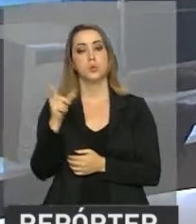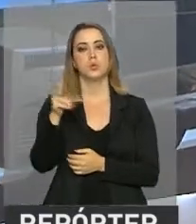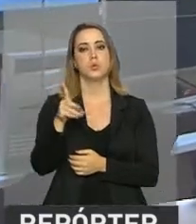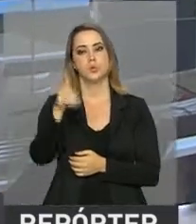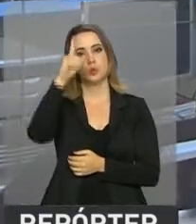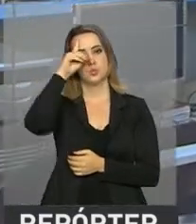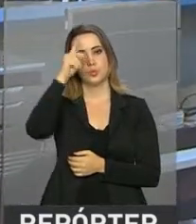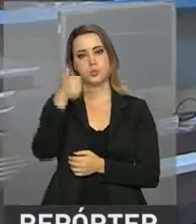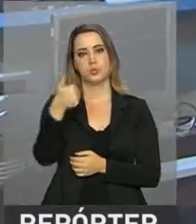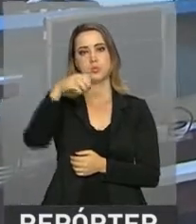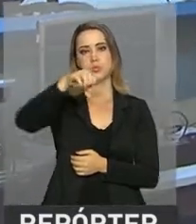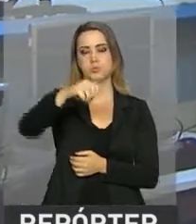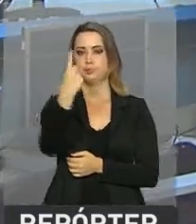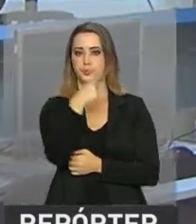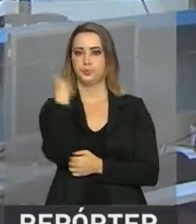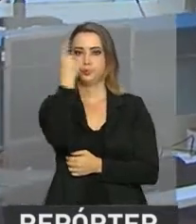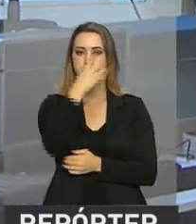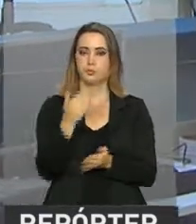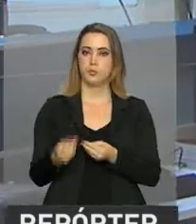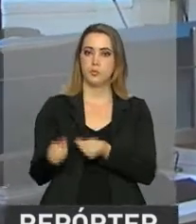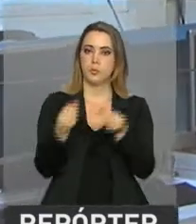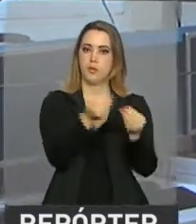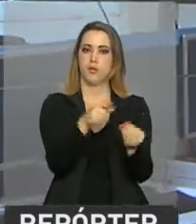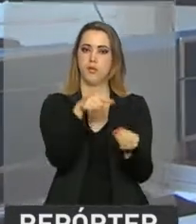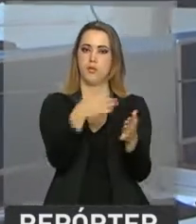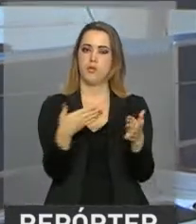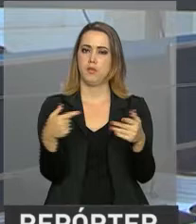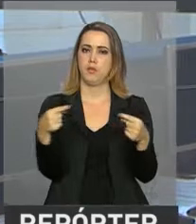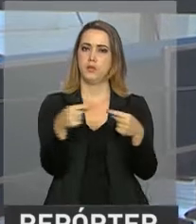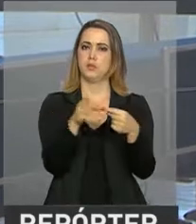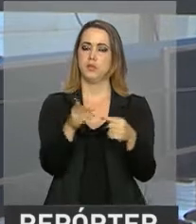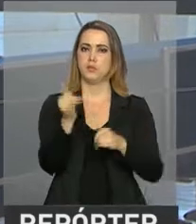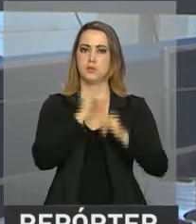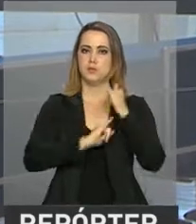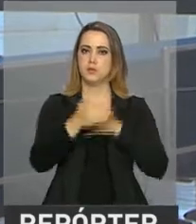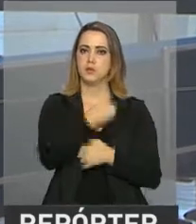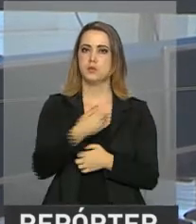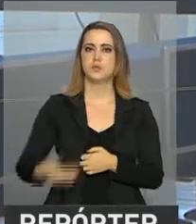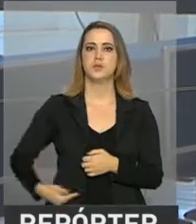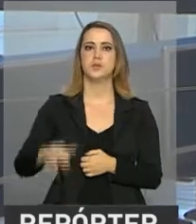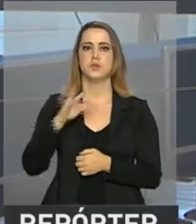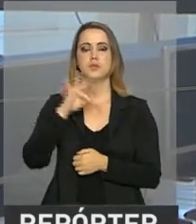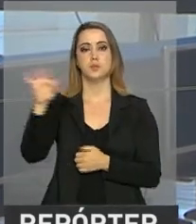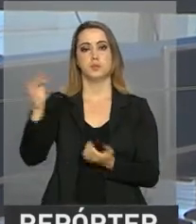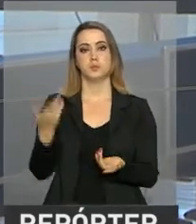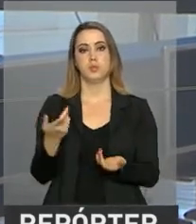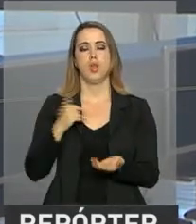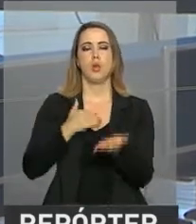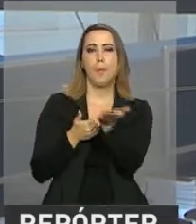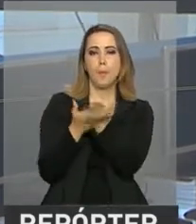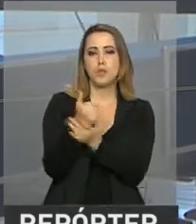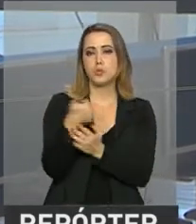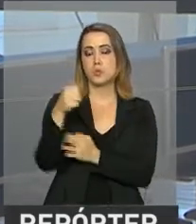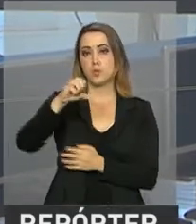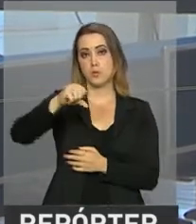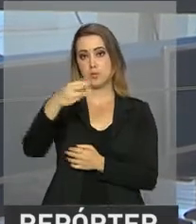os dias às 19 horas. Eles levam até você as notícias do governo federal. A Voz do Brasil está no ar desde